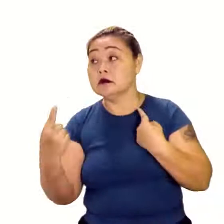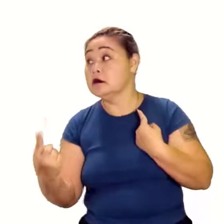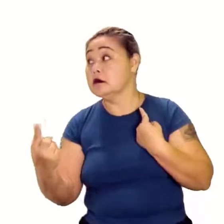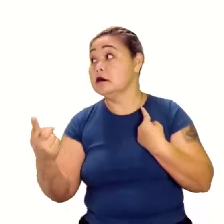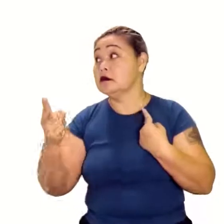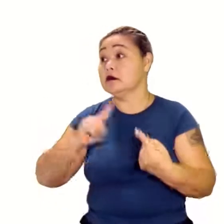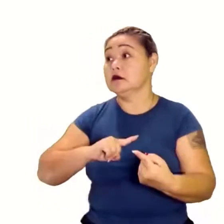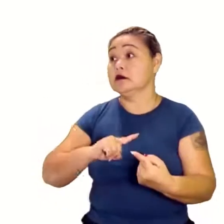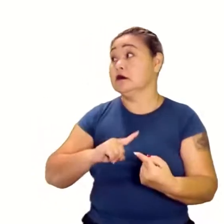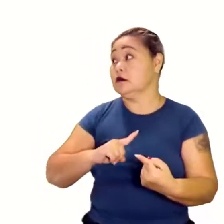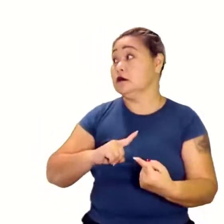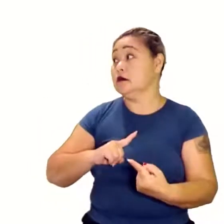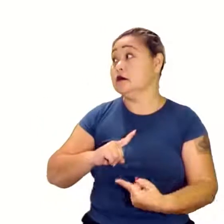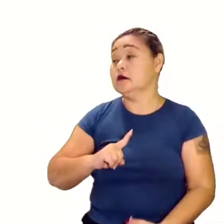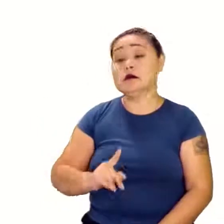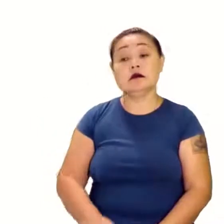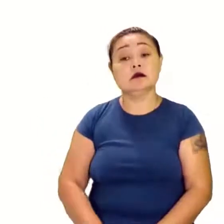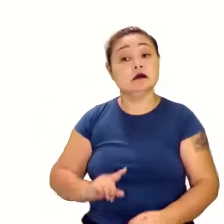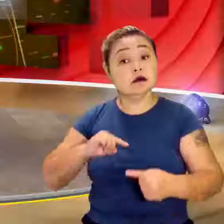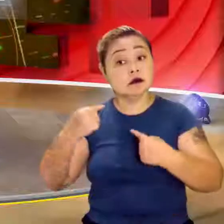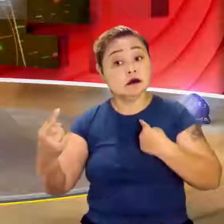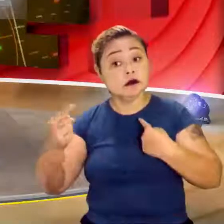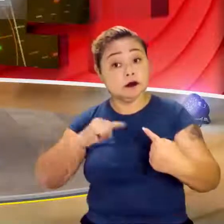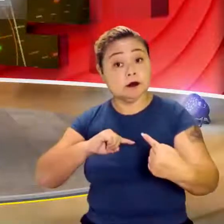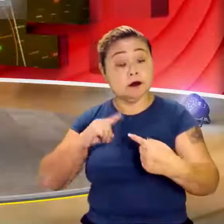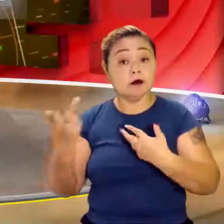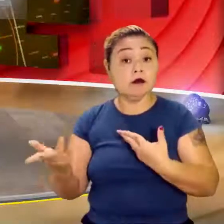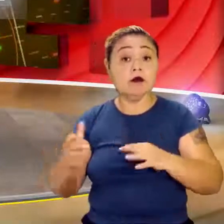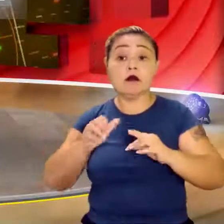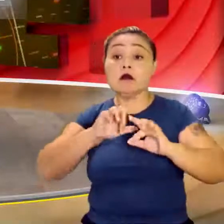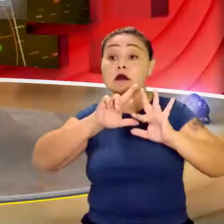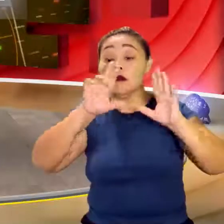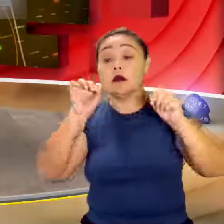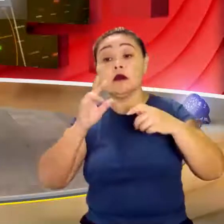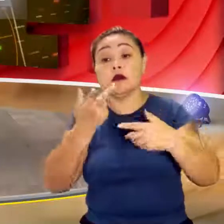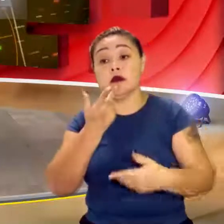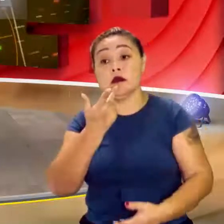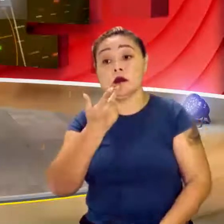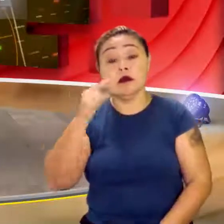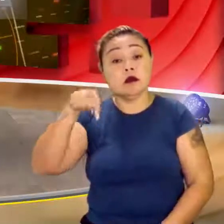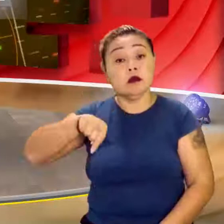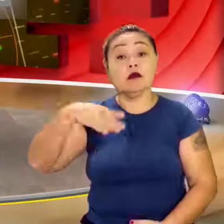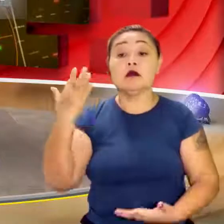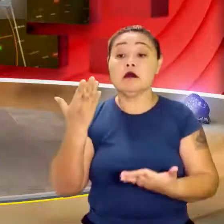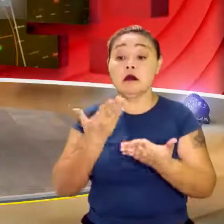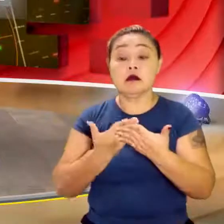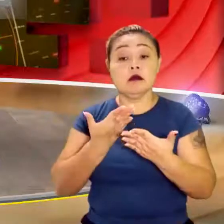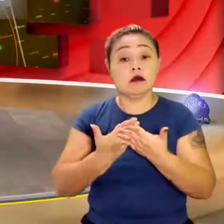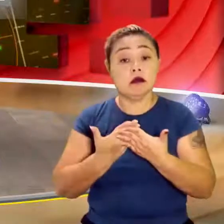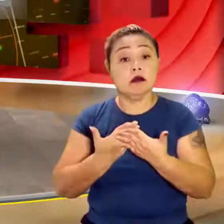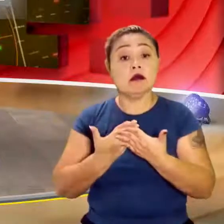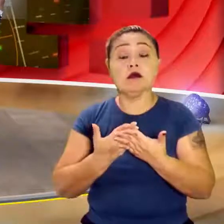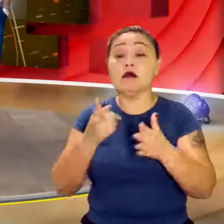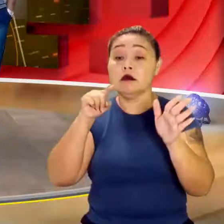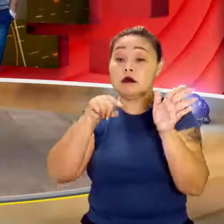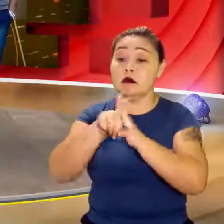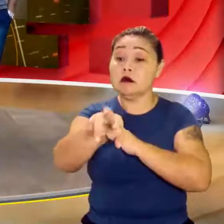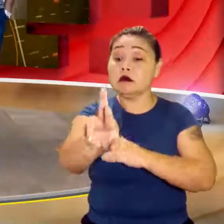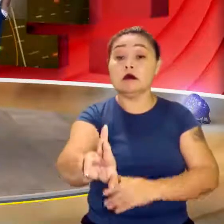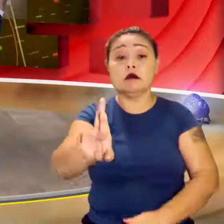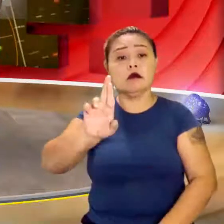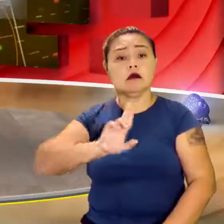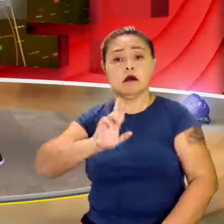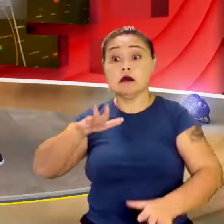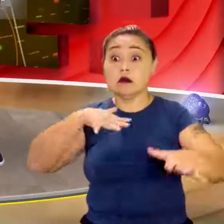e de voltar. Ir e de voltar, tá? E claro que a gente disse, né, que nessa aula a gente ia ter um quiz, né, para dar